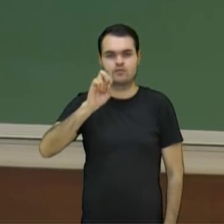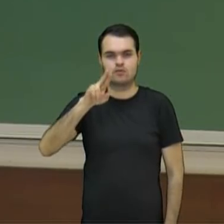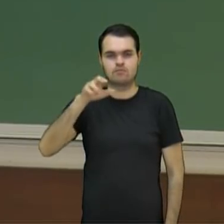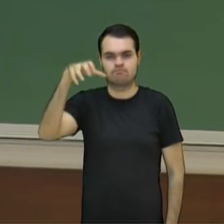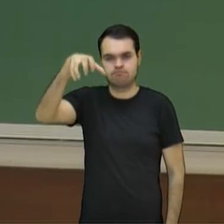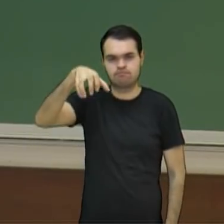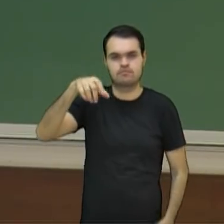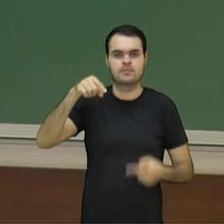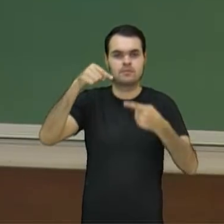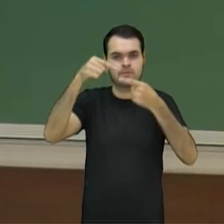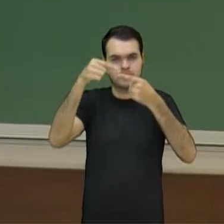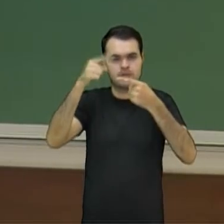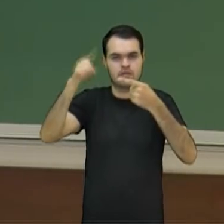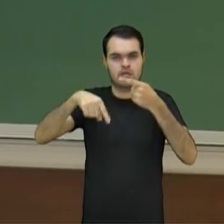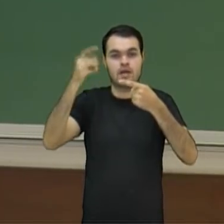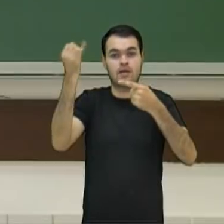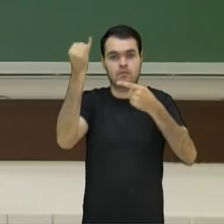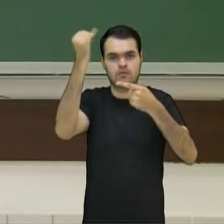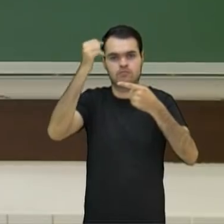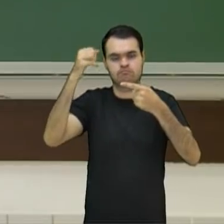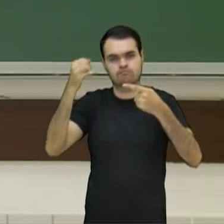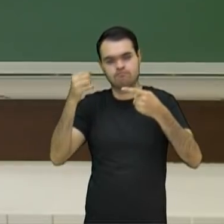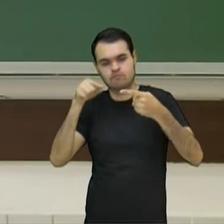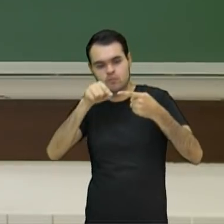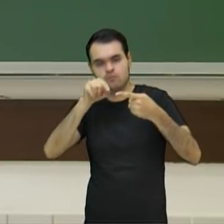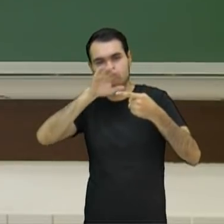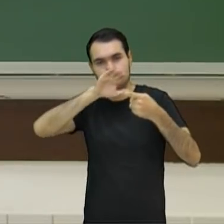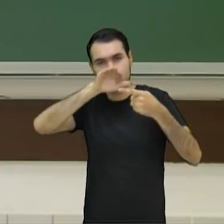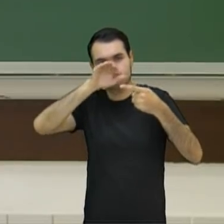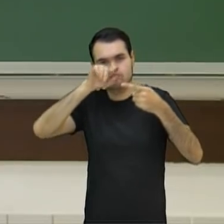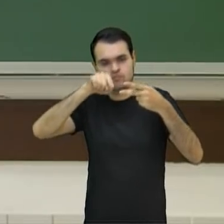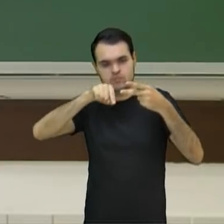sendo bastante importantes para os diferentes grupos